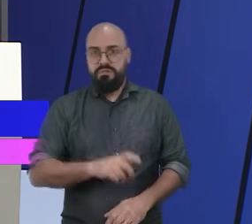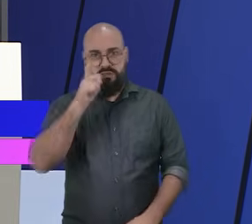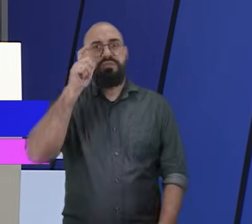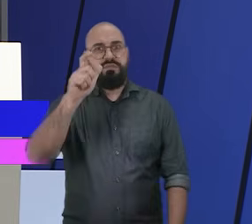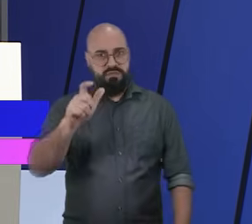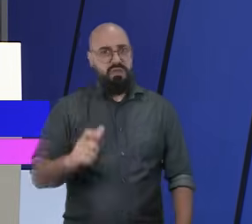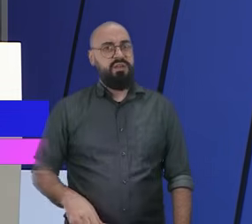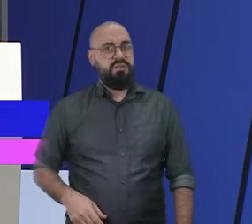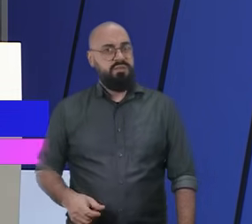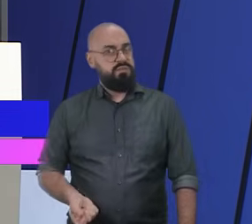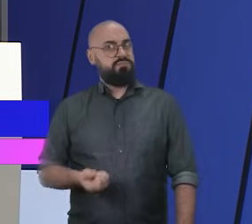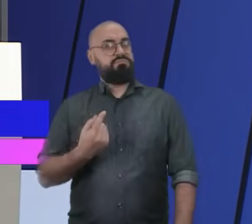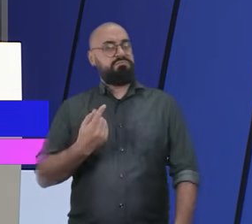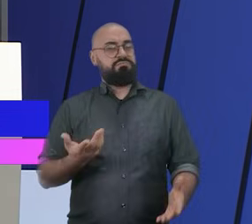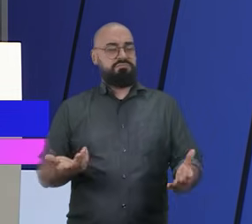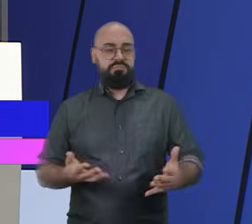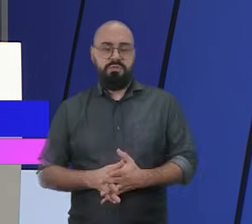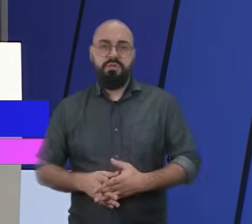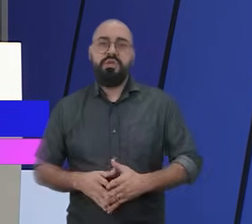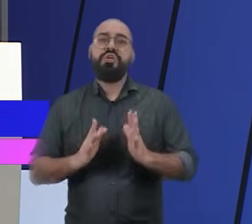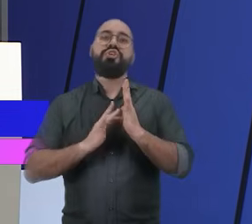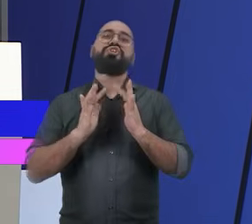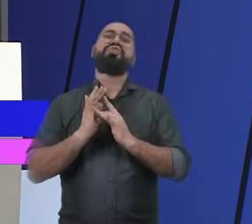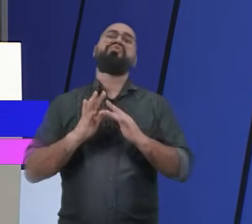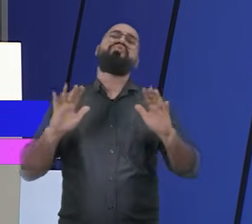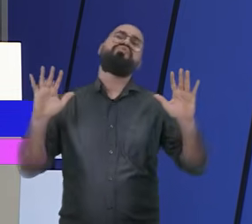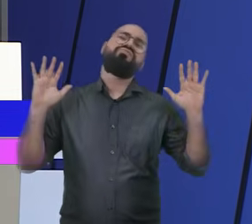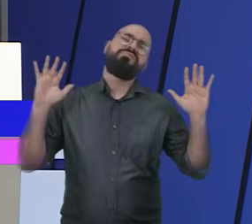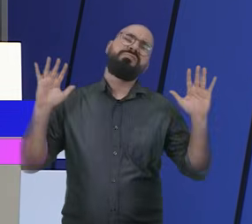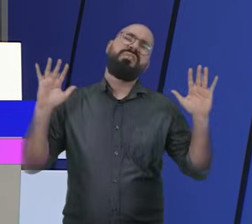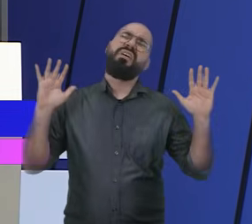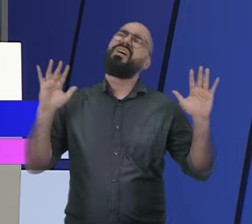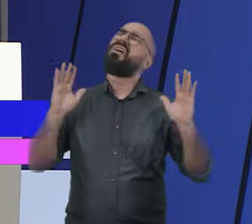seguir. Jesus na cruz, ele ora, diz assim, ó: Pai,